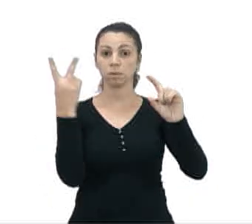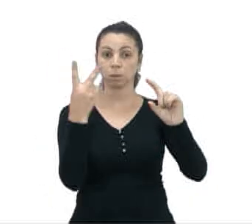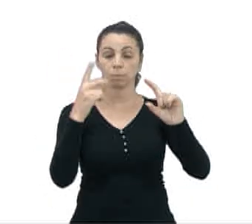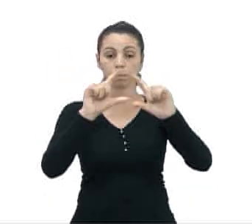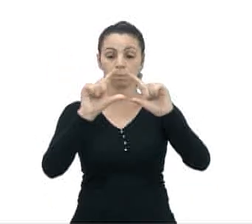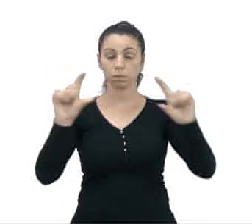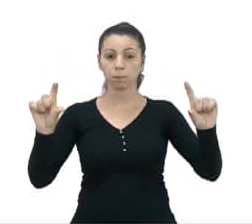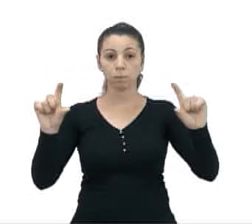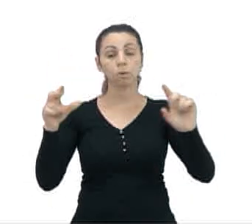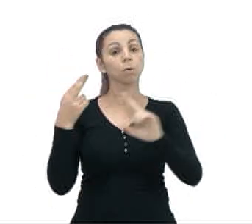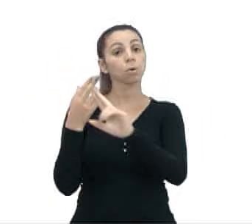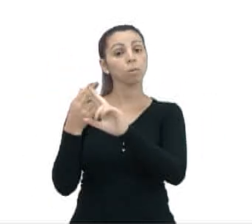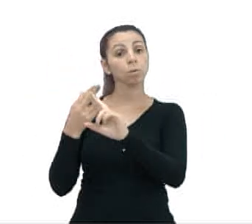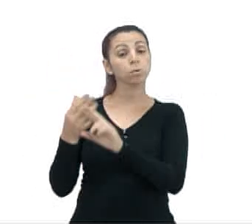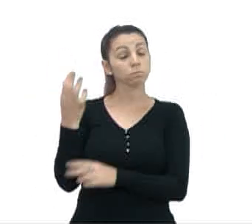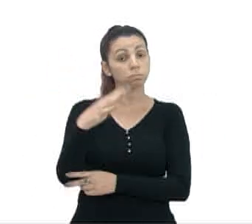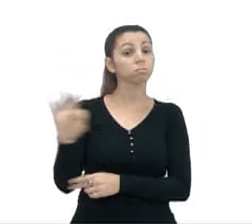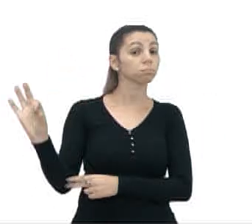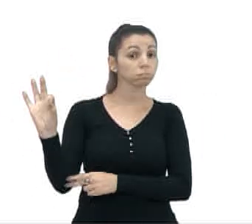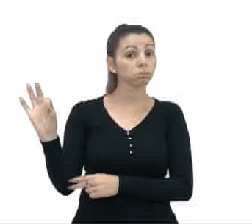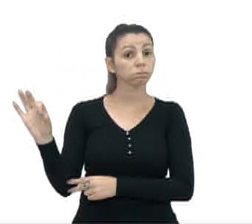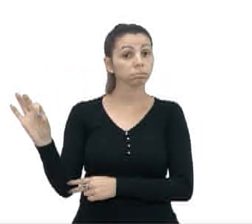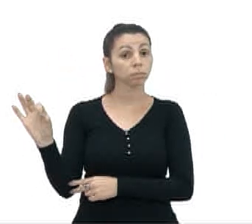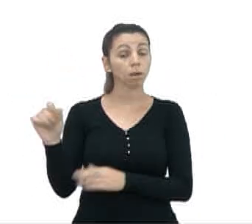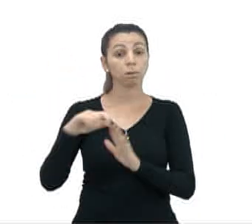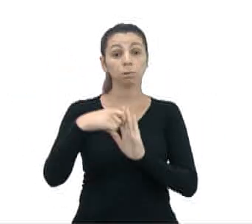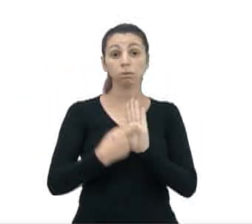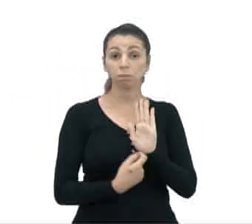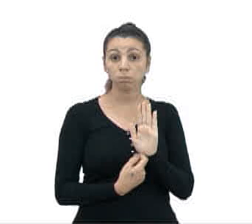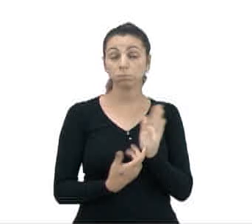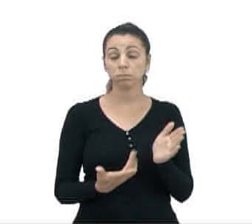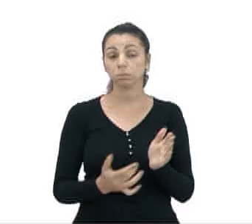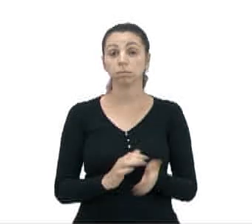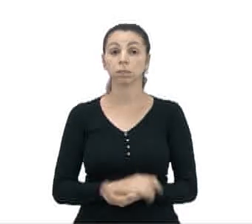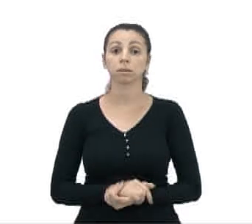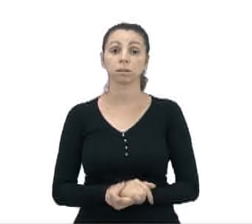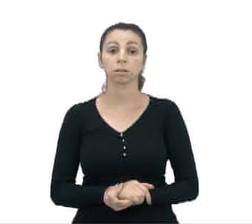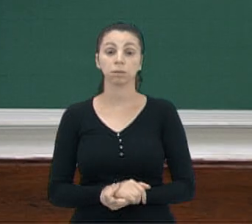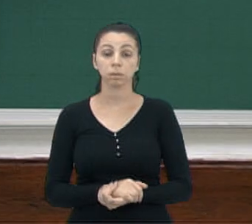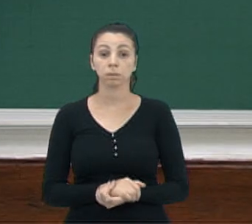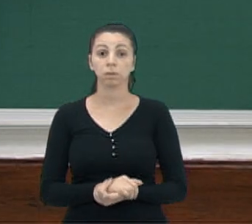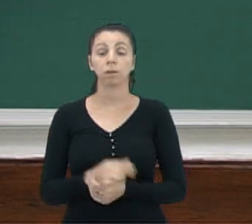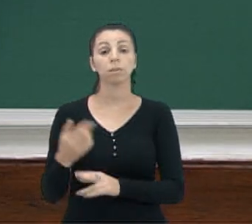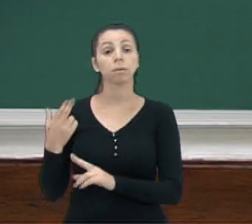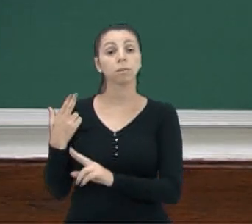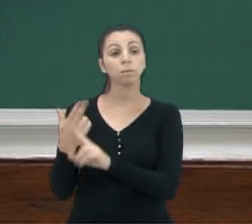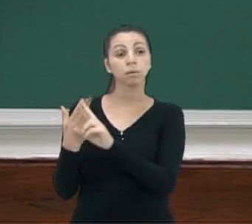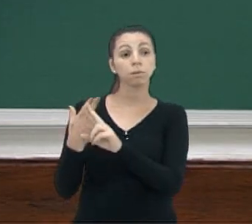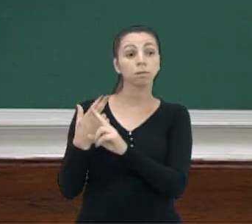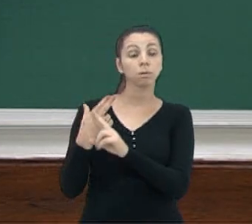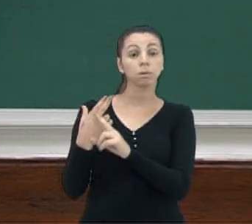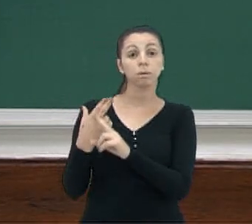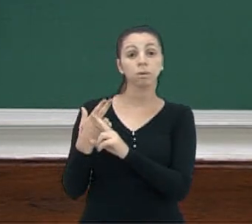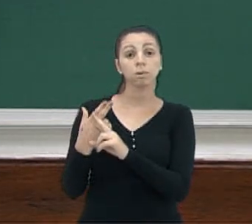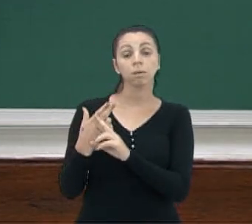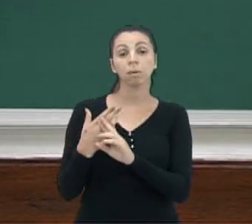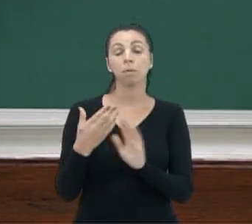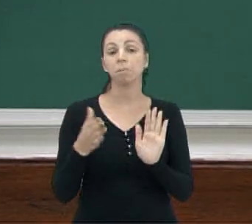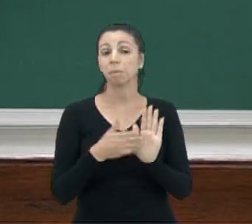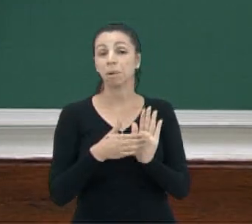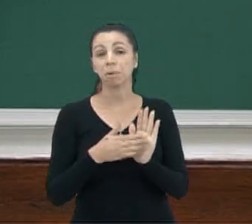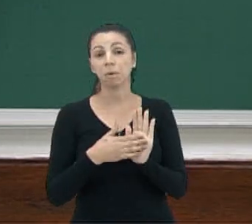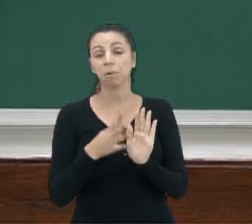está adequado ao texto escrito, certo? Então, eles usaram sem propósito,